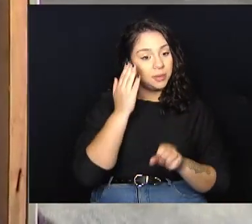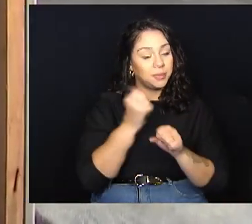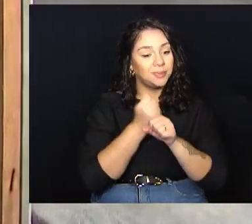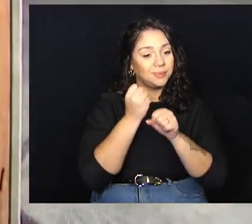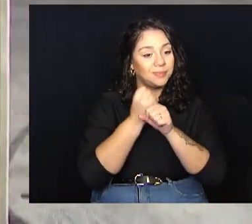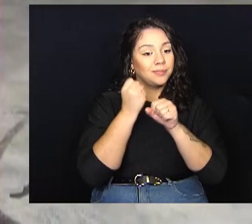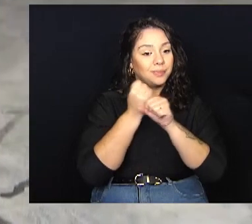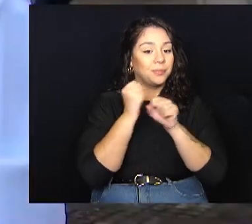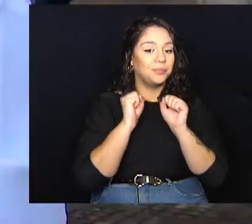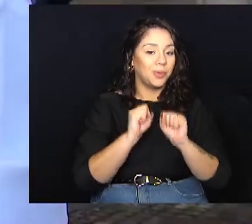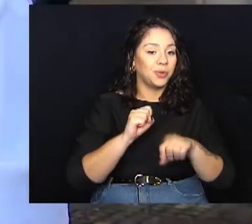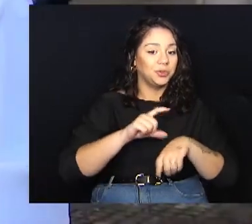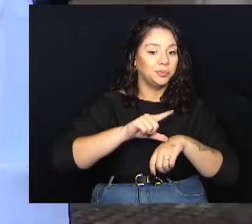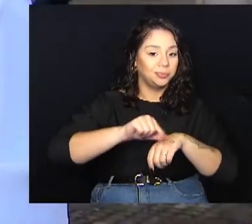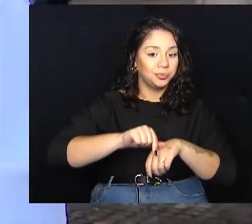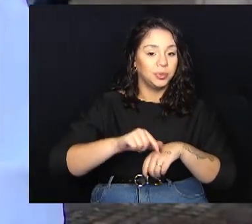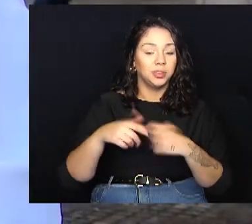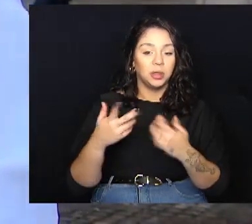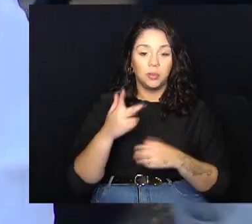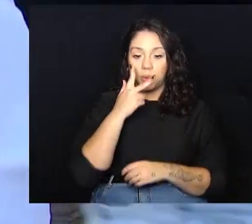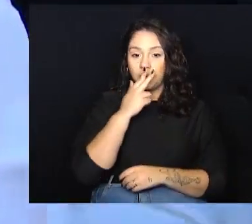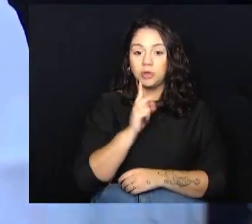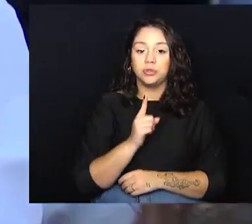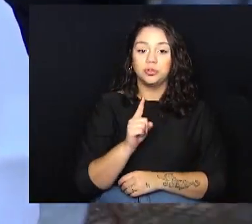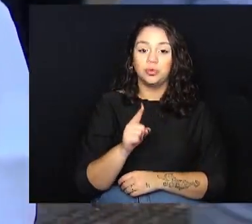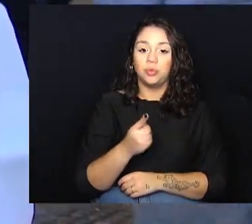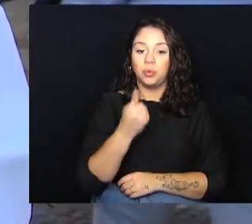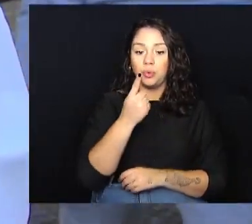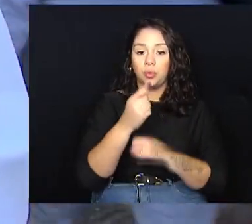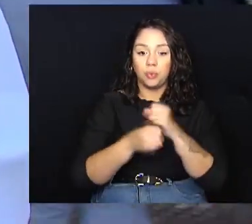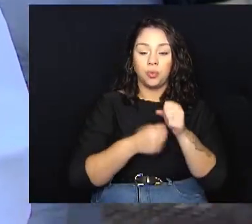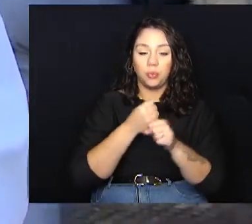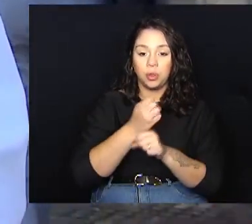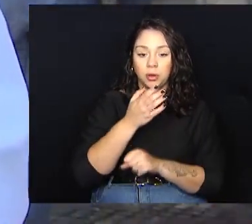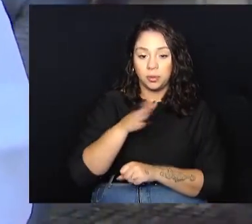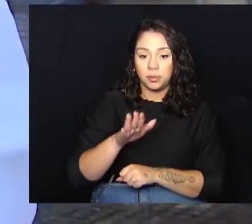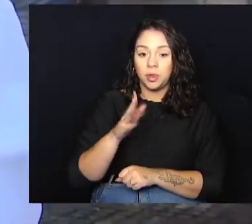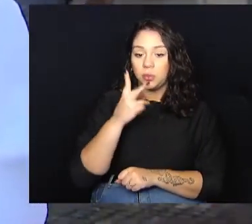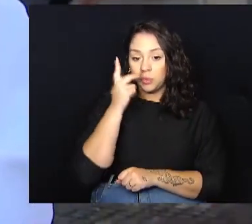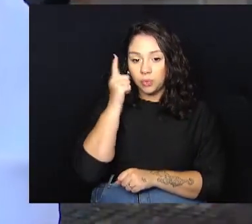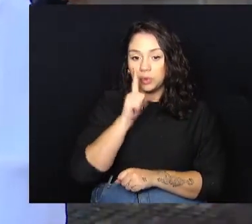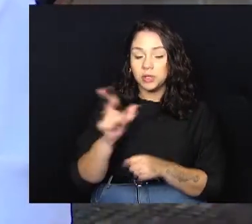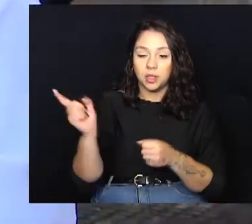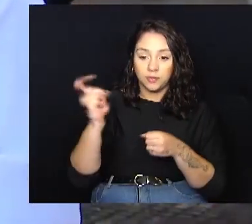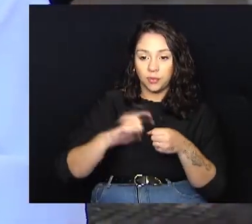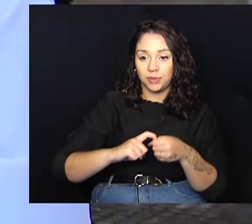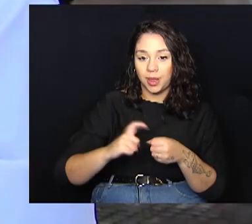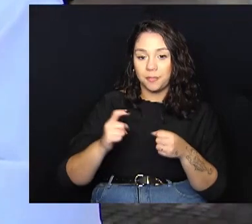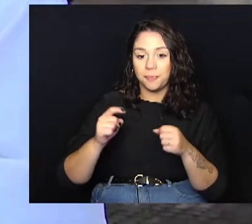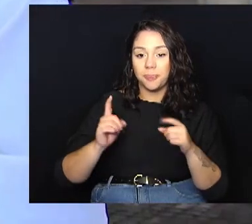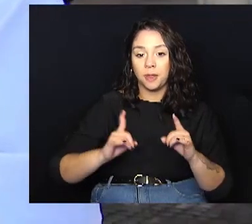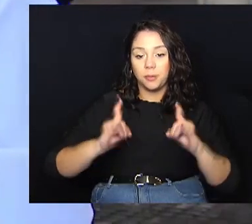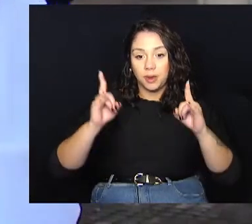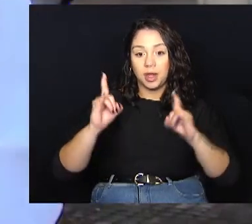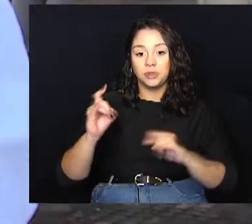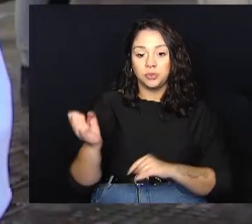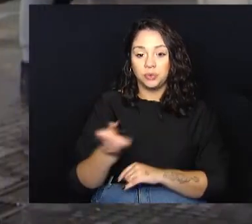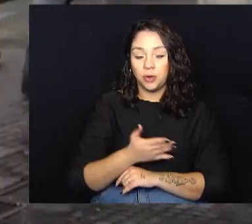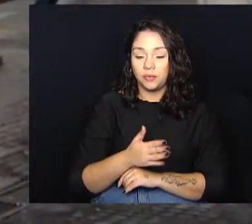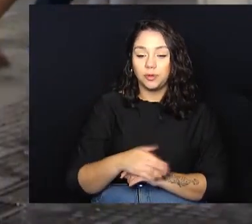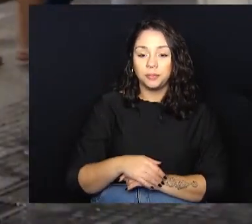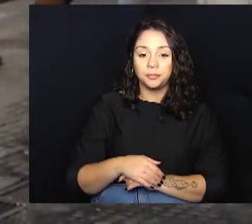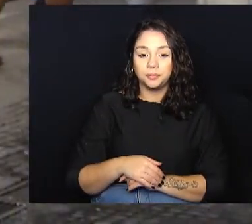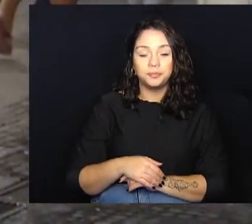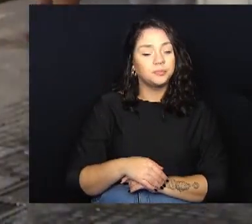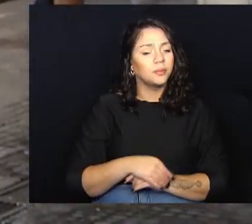sempre pode ter um atraso então no máximo um ano e meio acho que a gente já consegue retomar ao prédio novo e pela informação